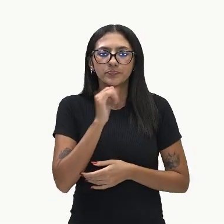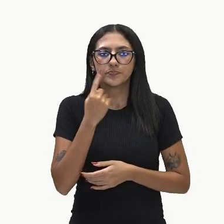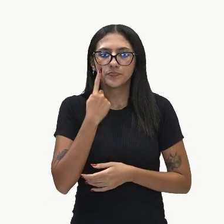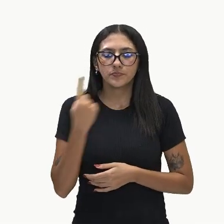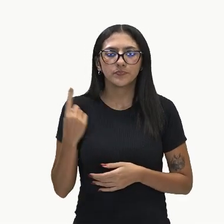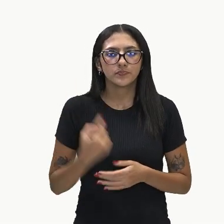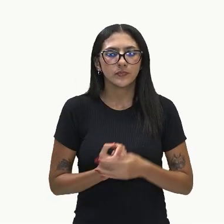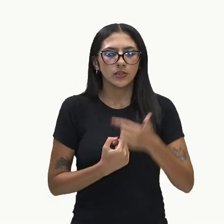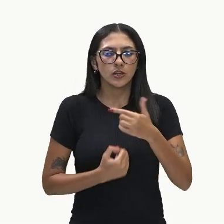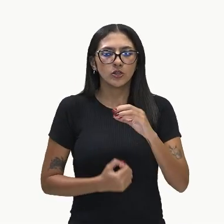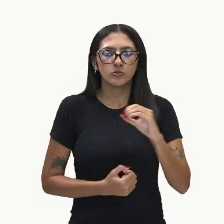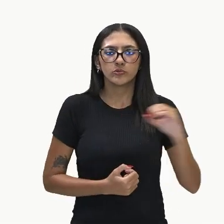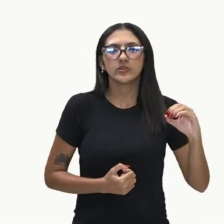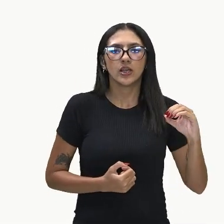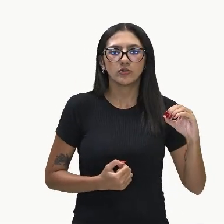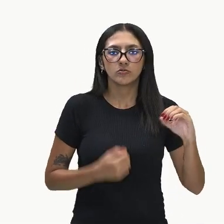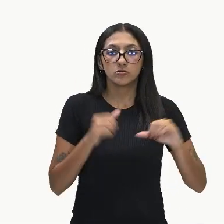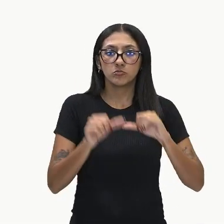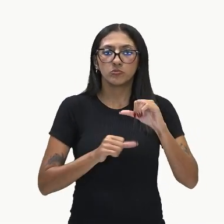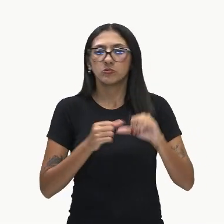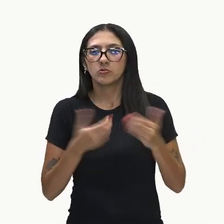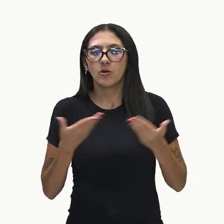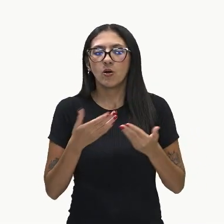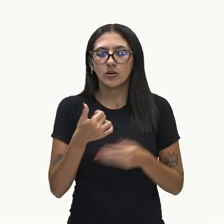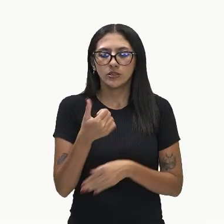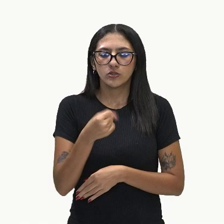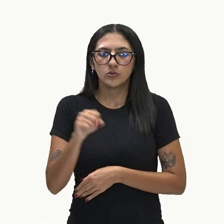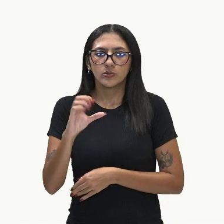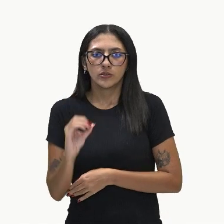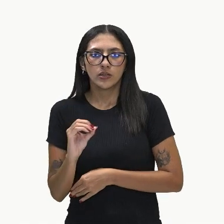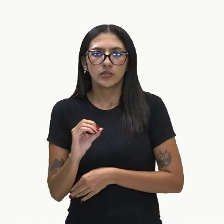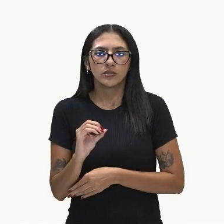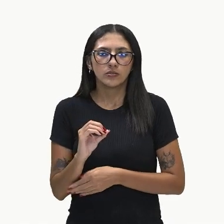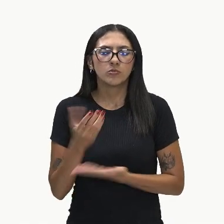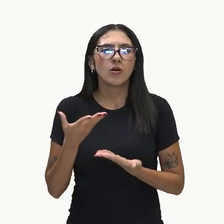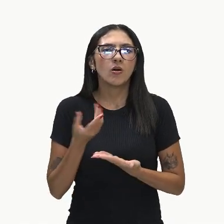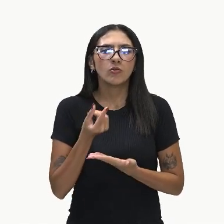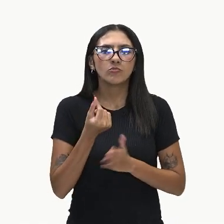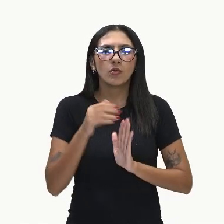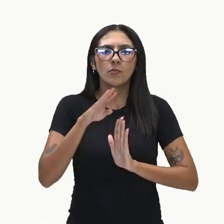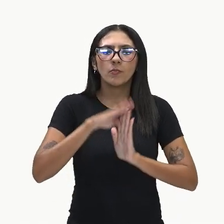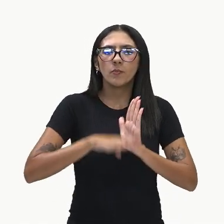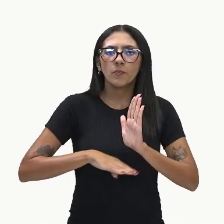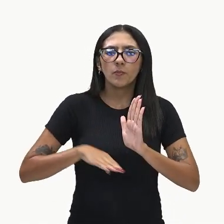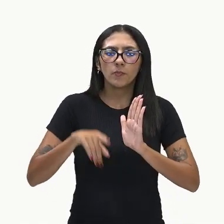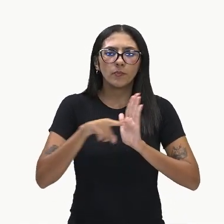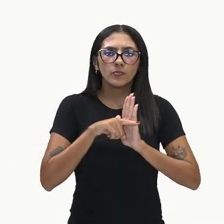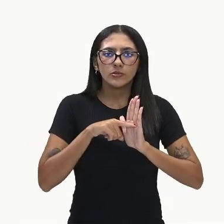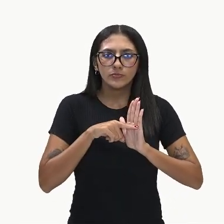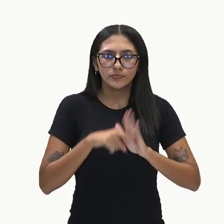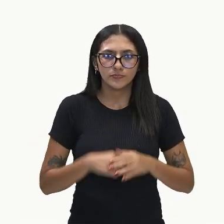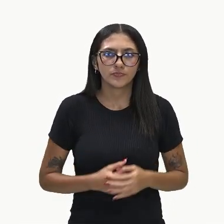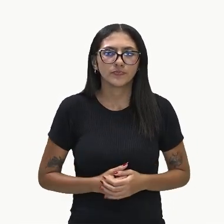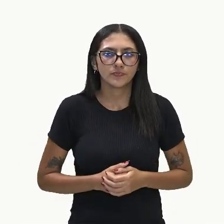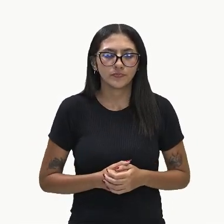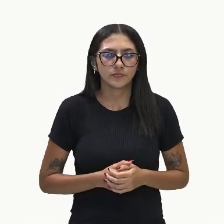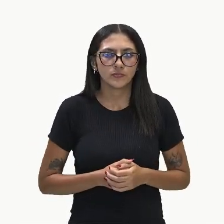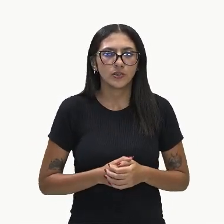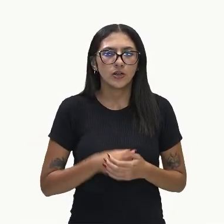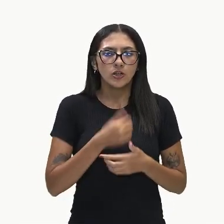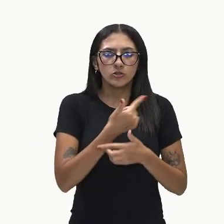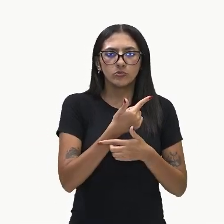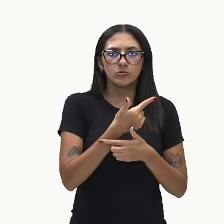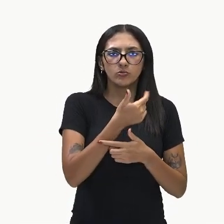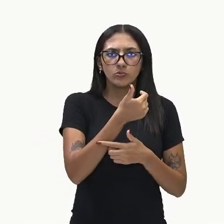valor é 180, então qual é o percentual de decréscimo? Olha aí, era 200, virou